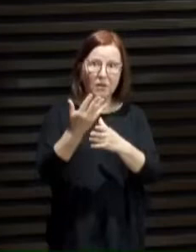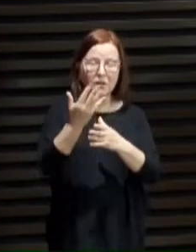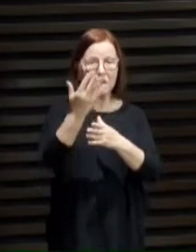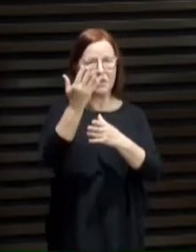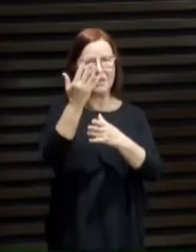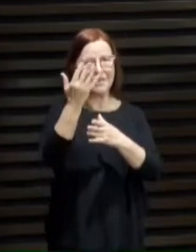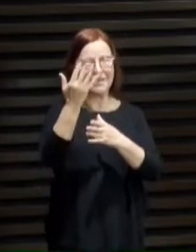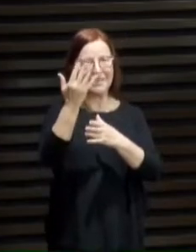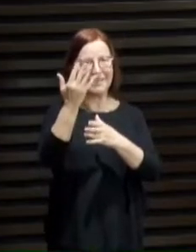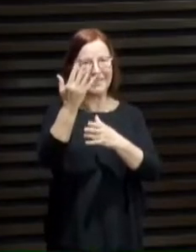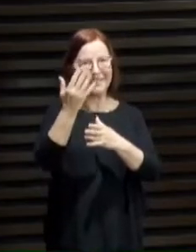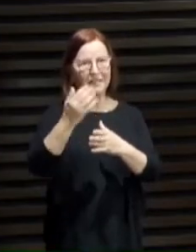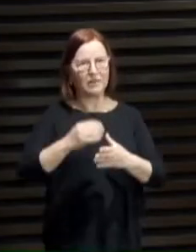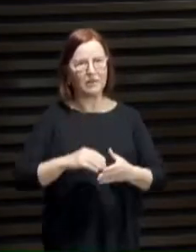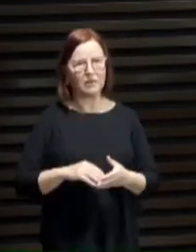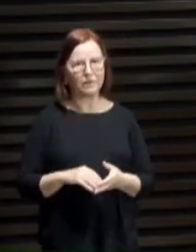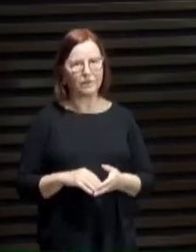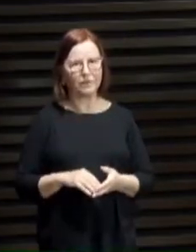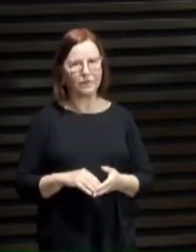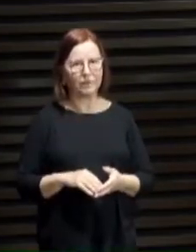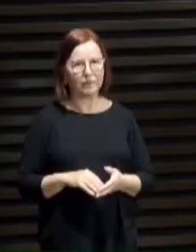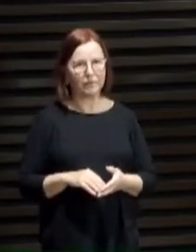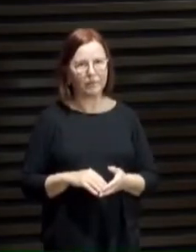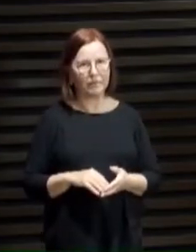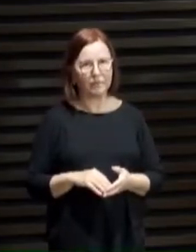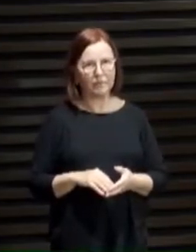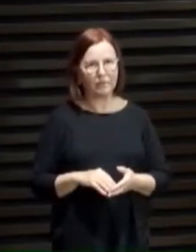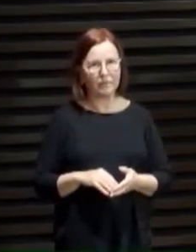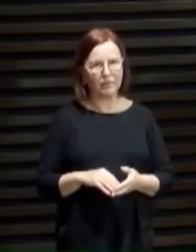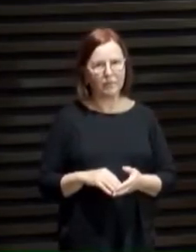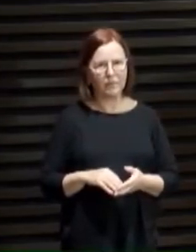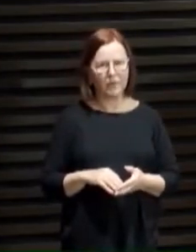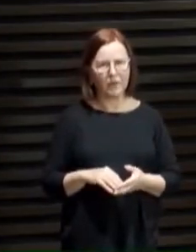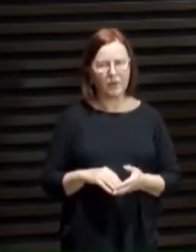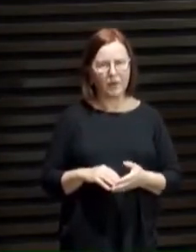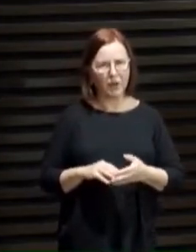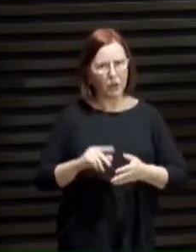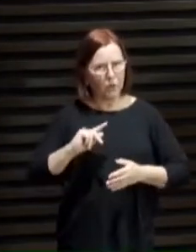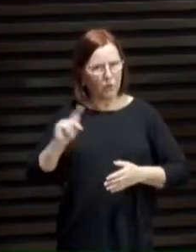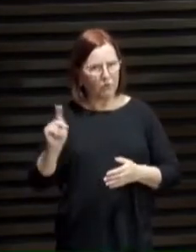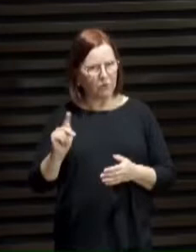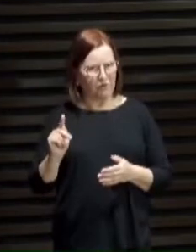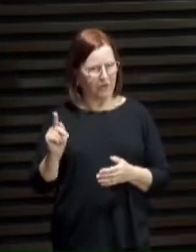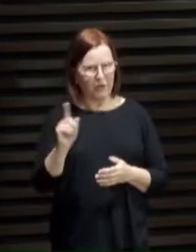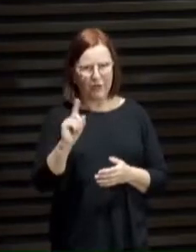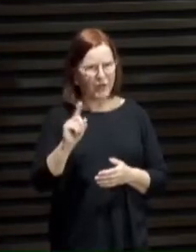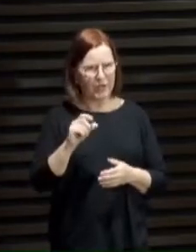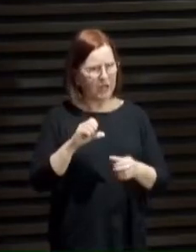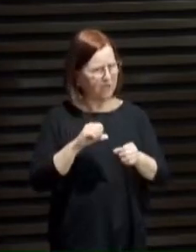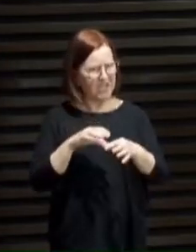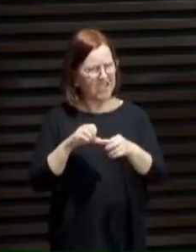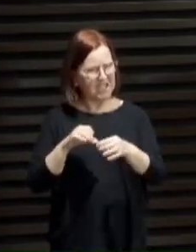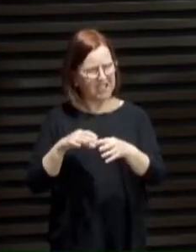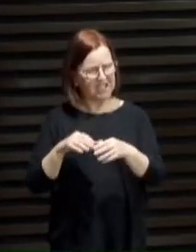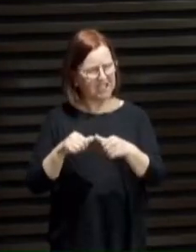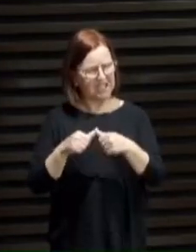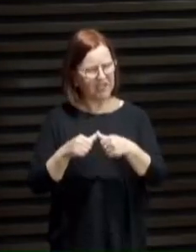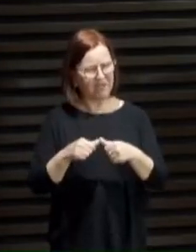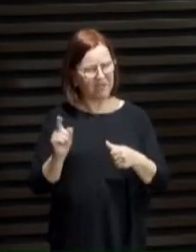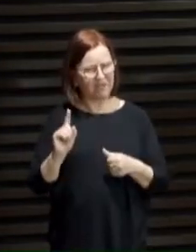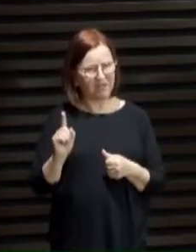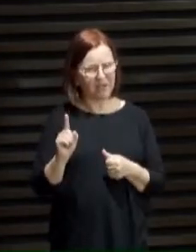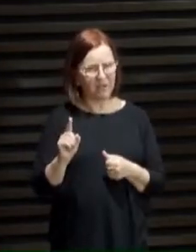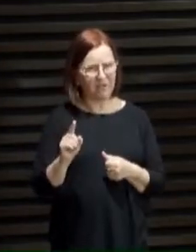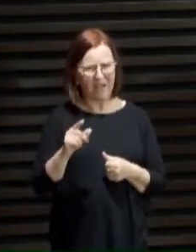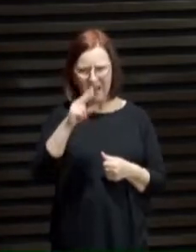crescer? Não é assim que a professora de ciência te ensinou quando você precisava aprender sobre o crescimento dos seres vivos, lembra? Quando a